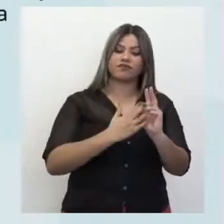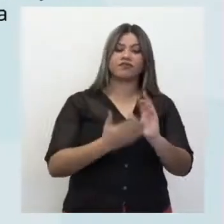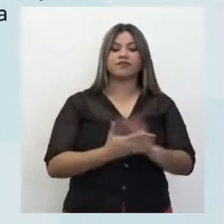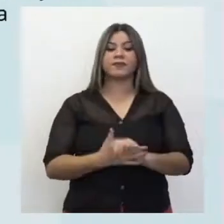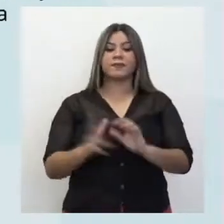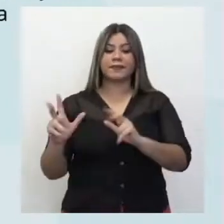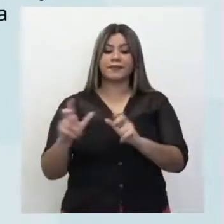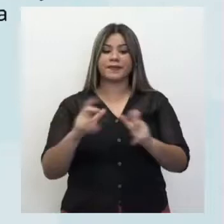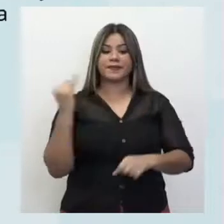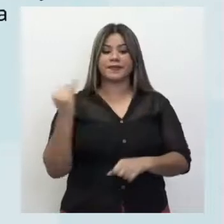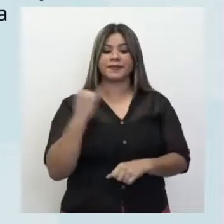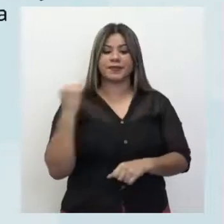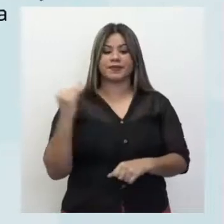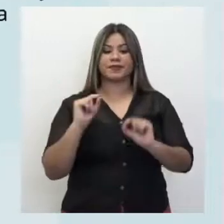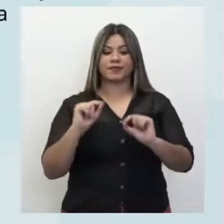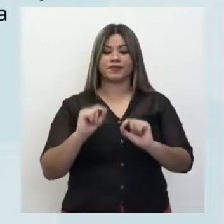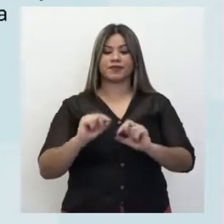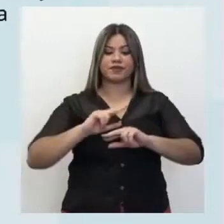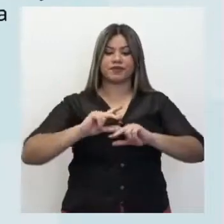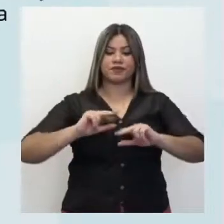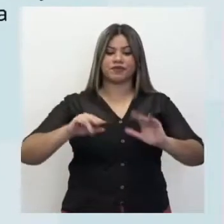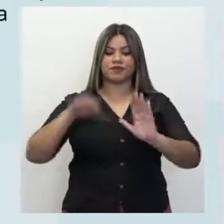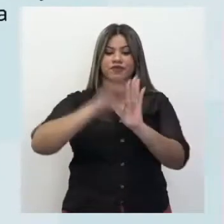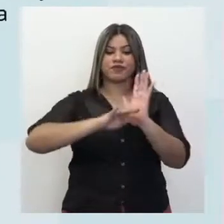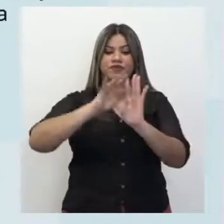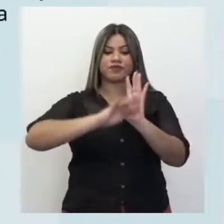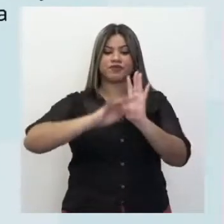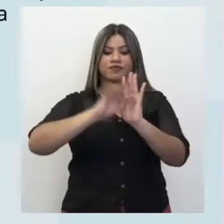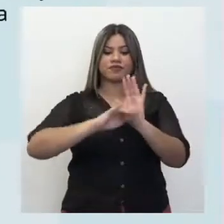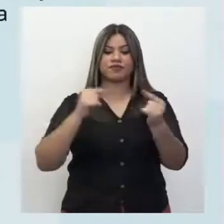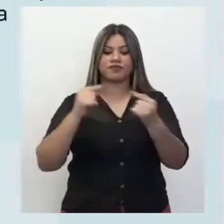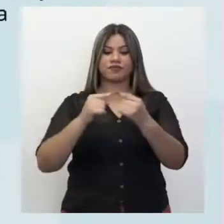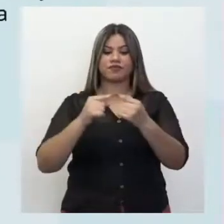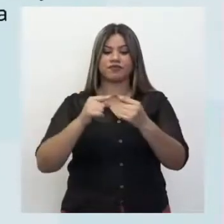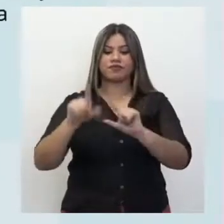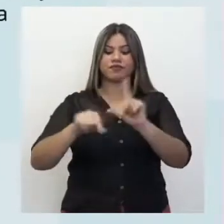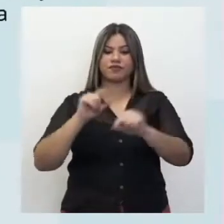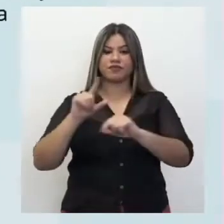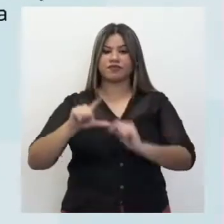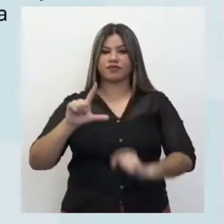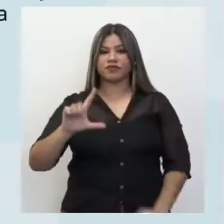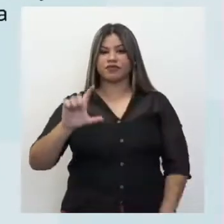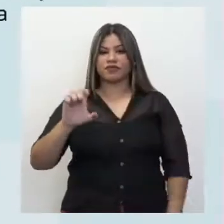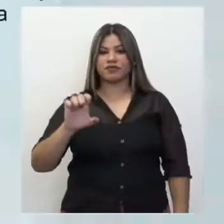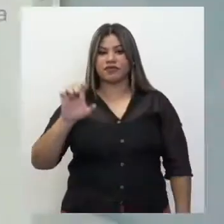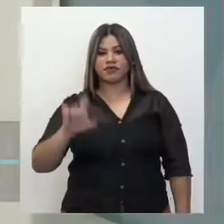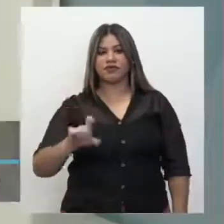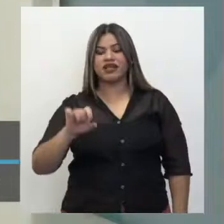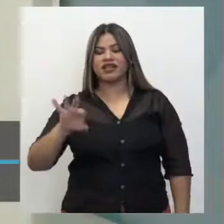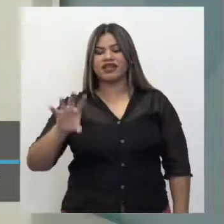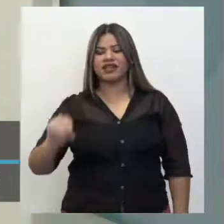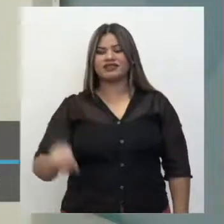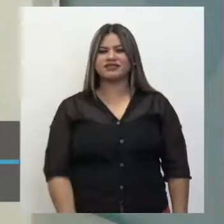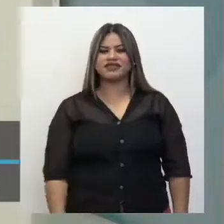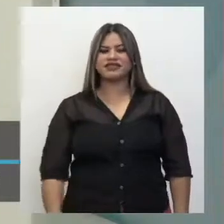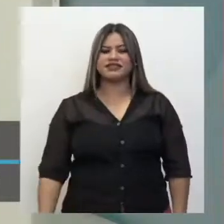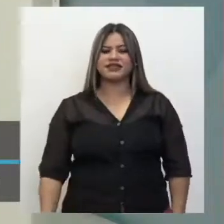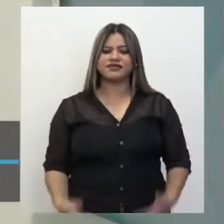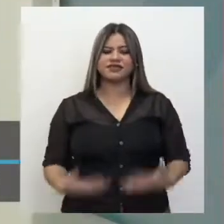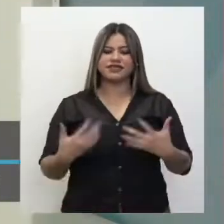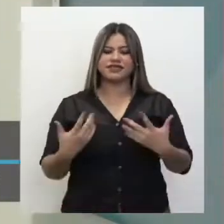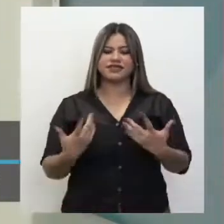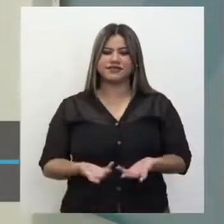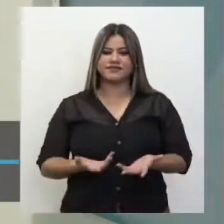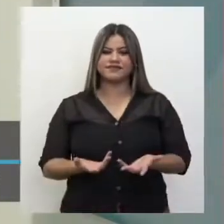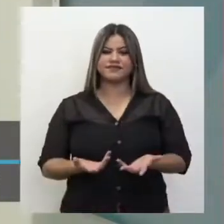de se considerar as condições de produção na escrita, o que também implica na escolha do léxico, né? Próximo slide. A gente vai